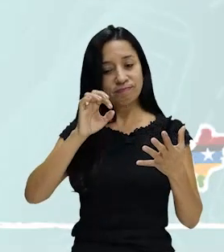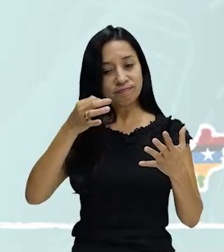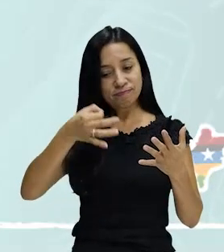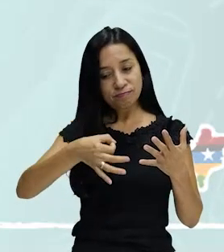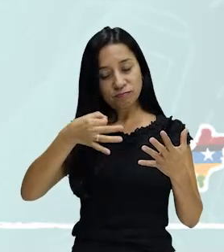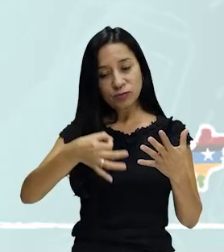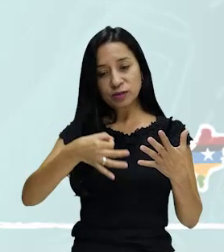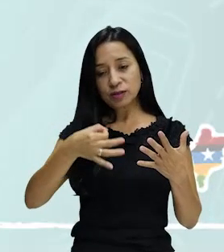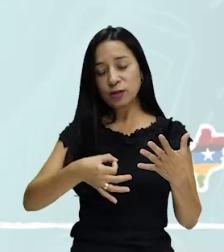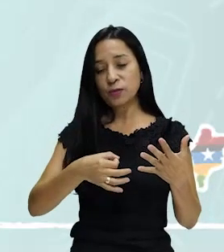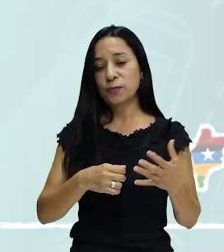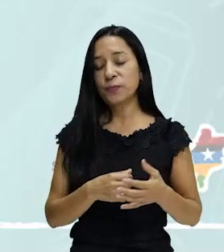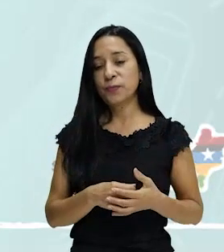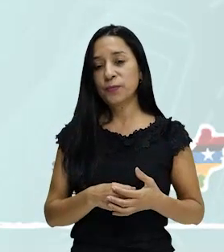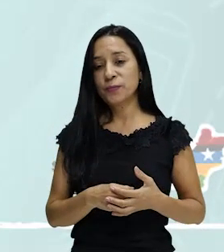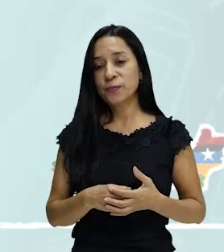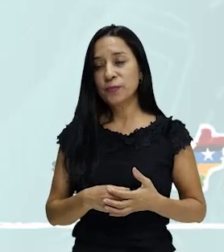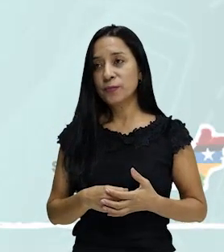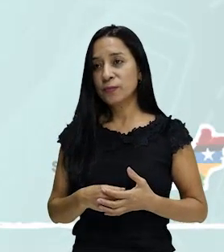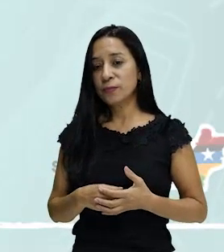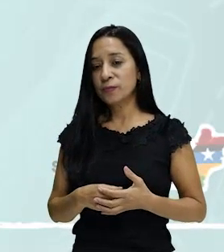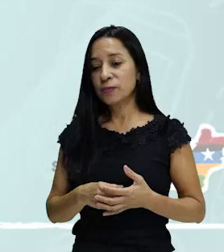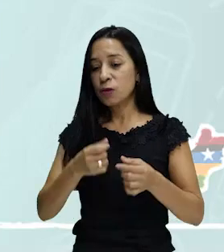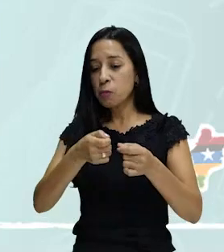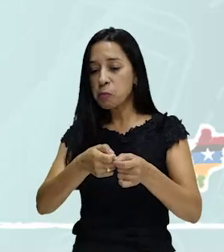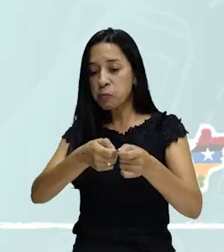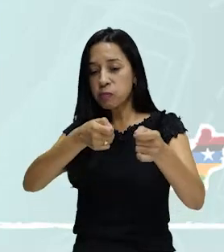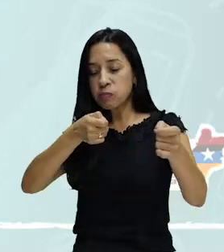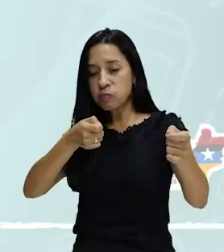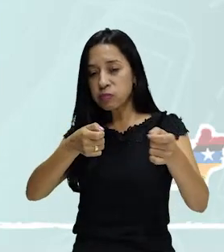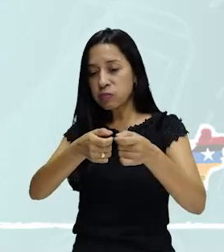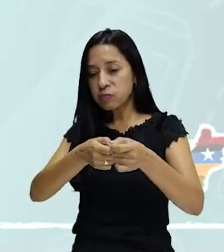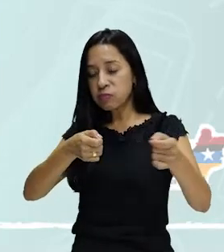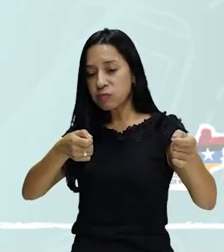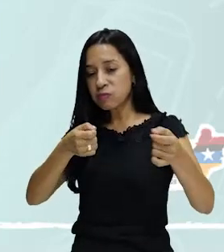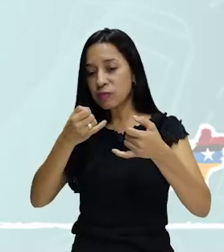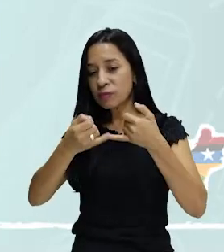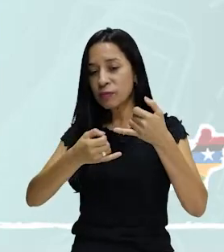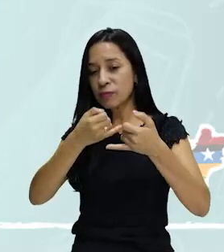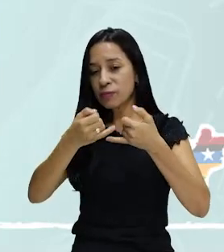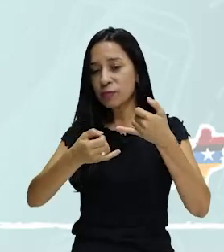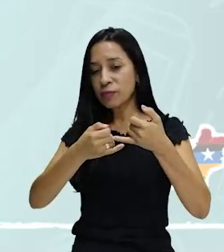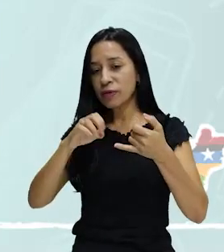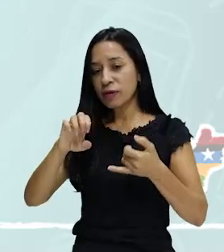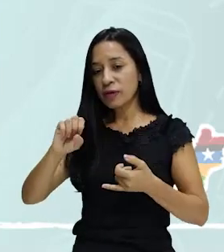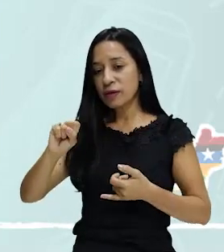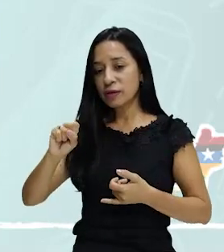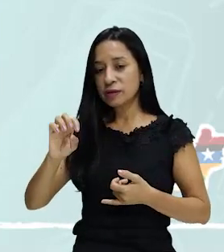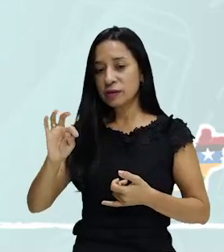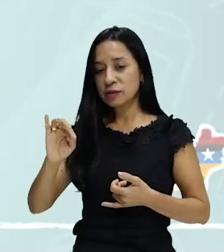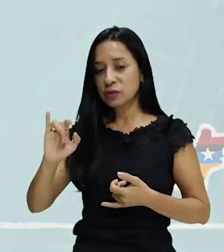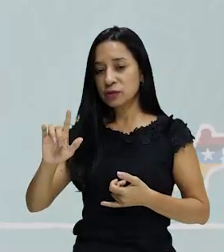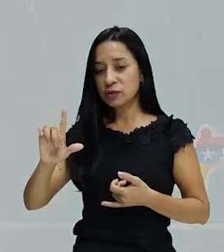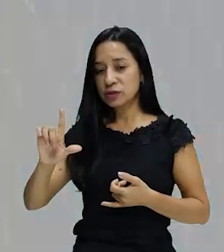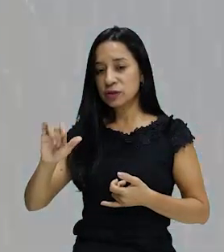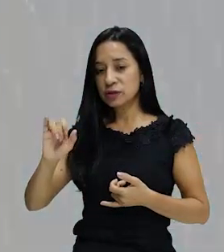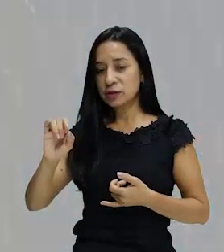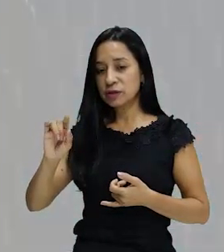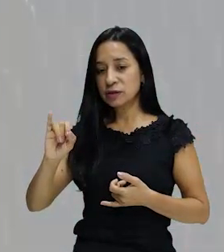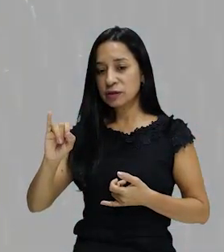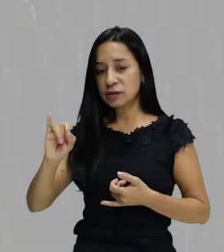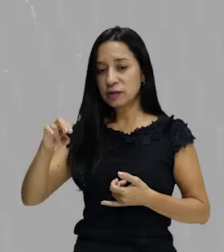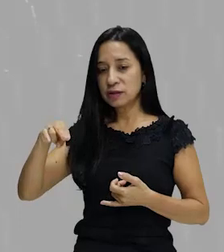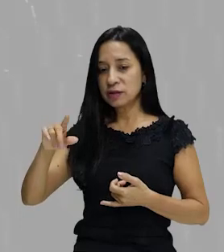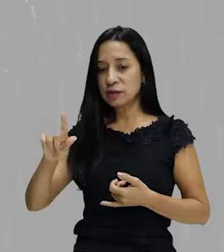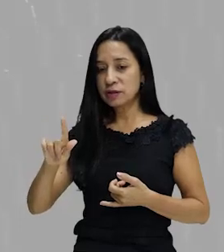acertou, certo? Então, uma tiradeira, né, o estilingue, uma baladeira, como é chamado, certo? É o